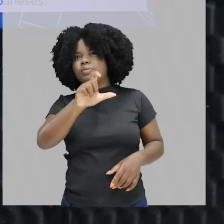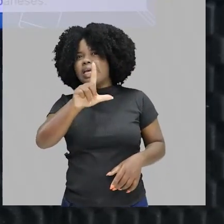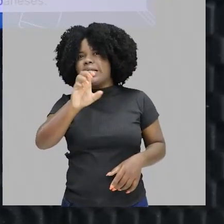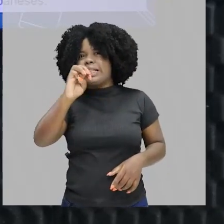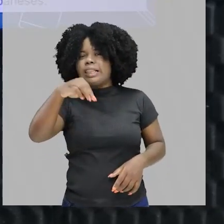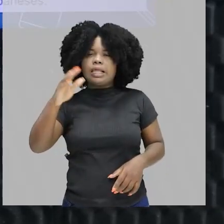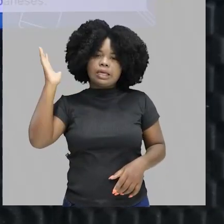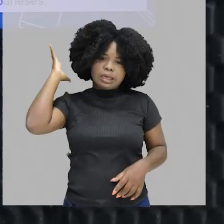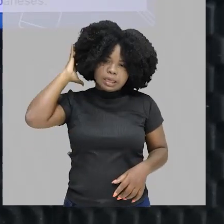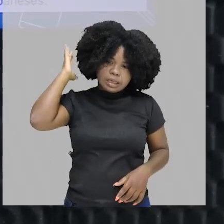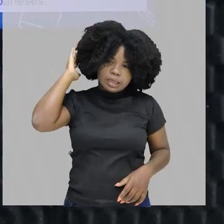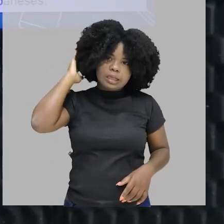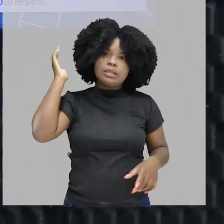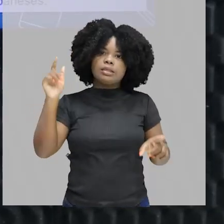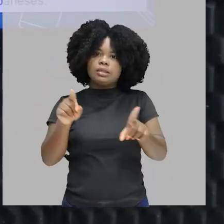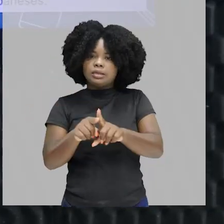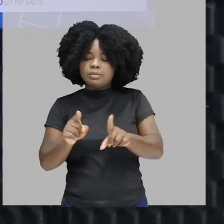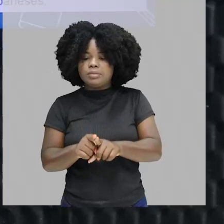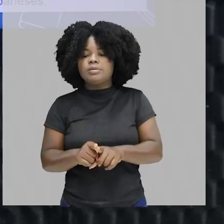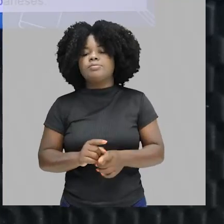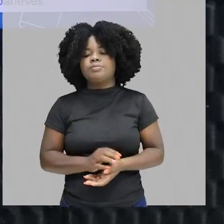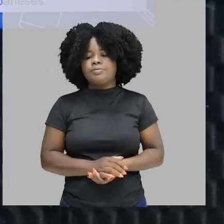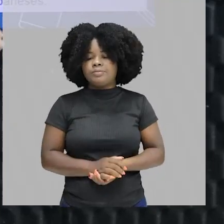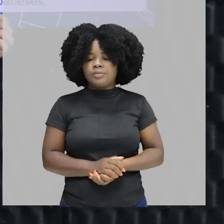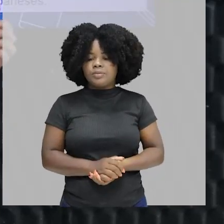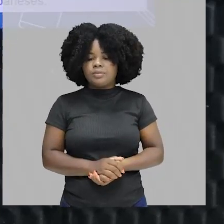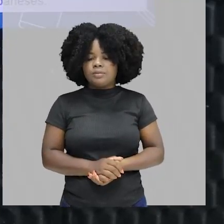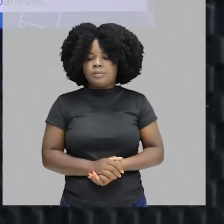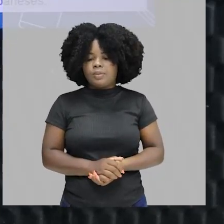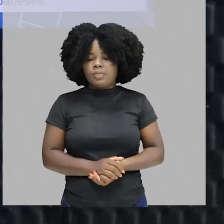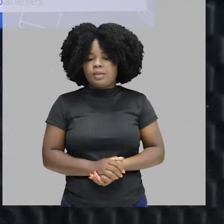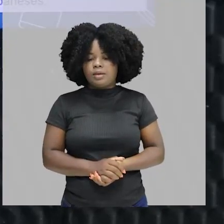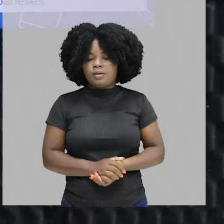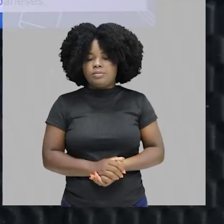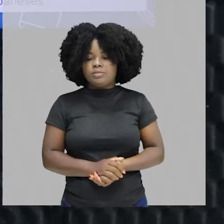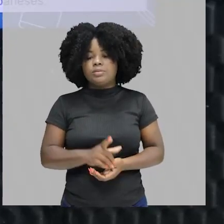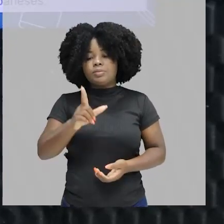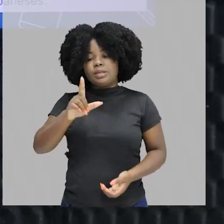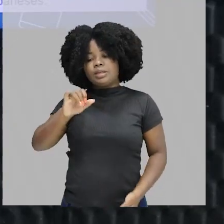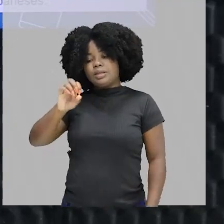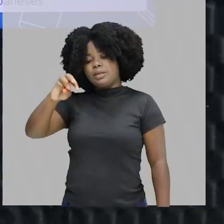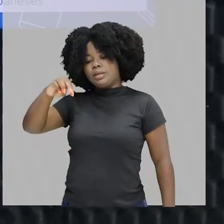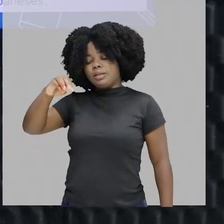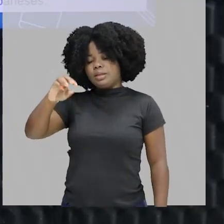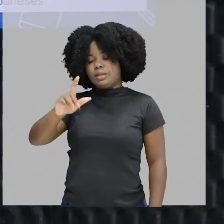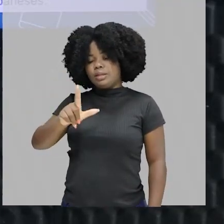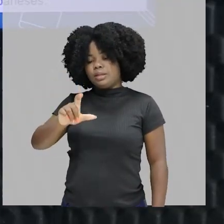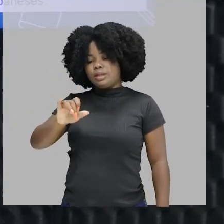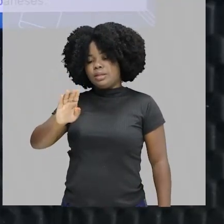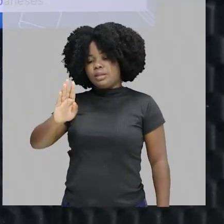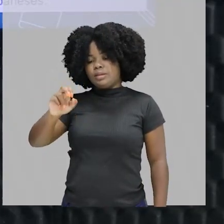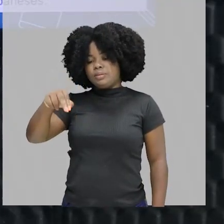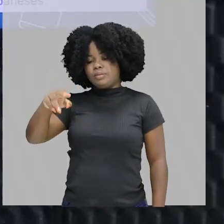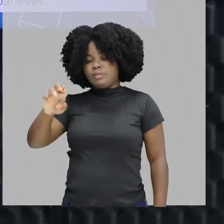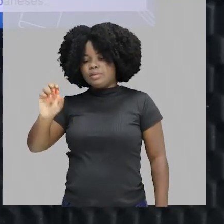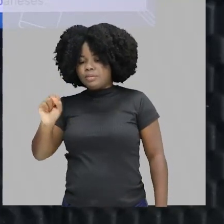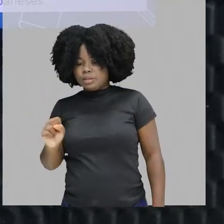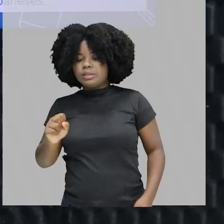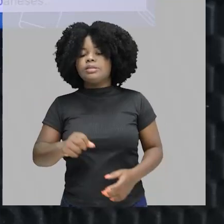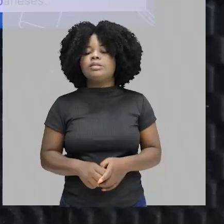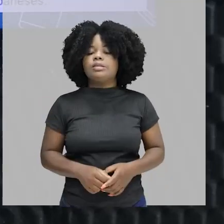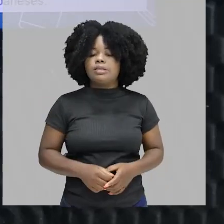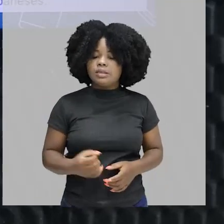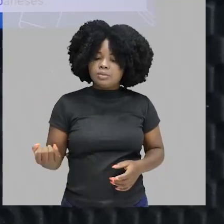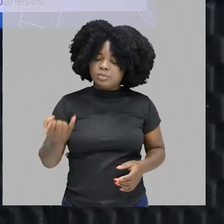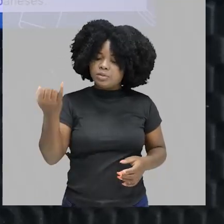no sul do Brasil tu tem ali a presença de colônias japonesas. Você também tem libaneses, né, muito presente, inclusive em sobrenomes aqui,